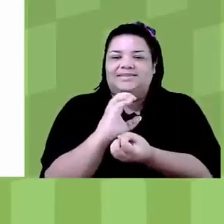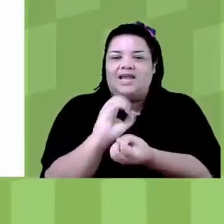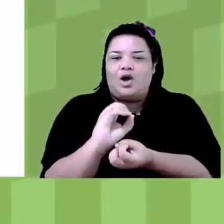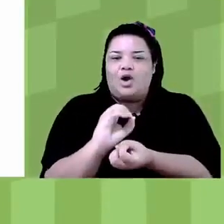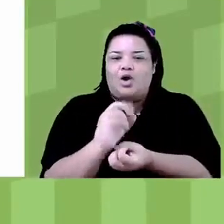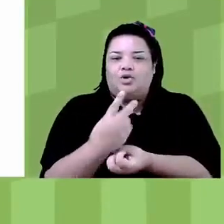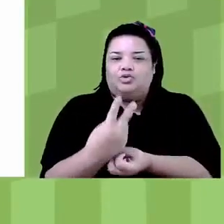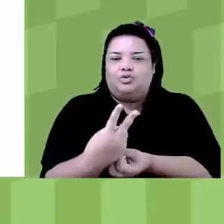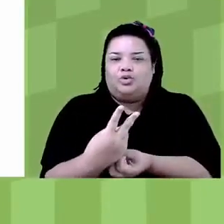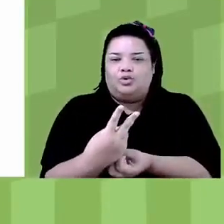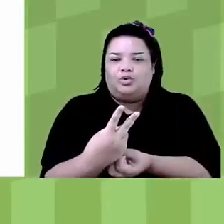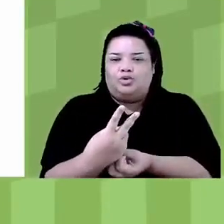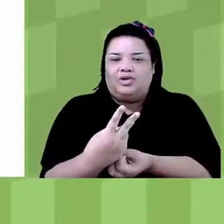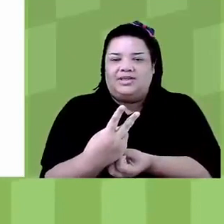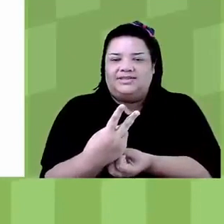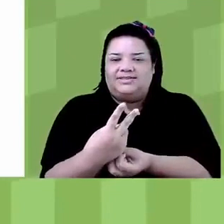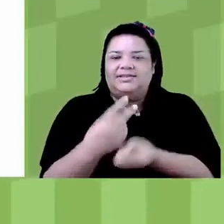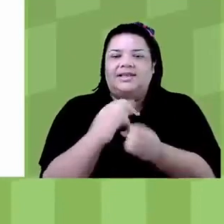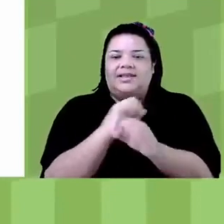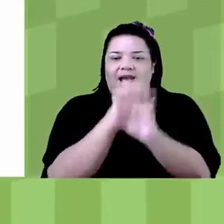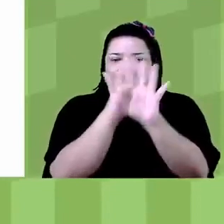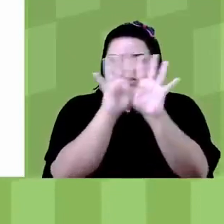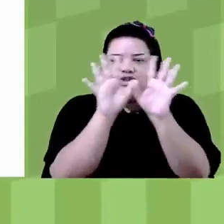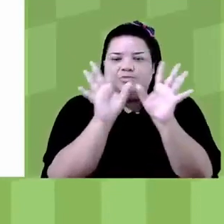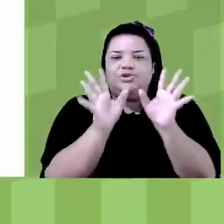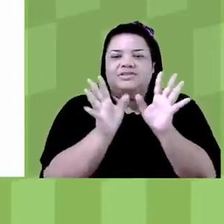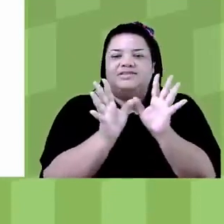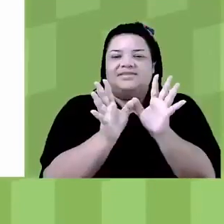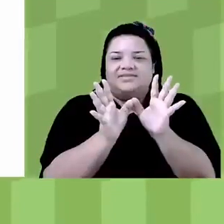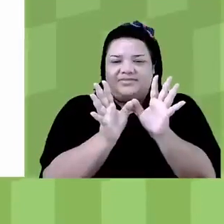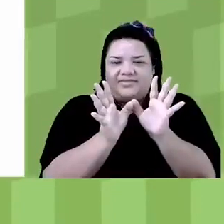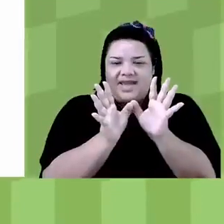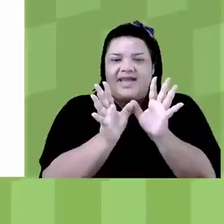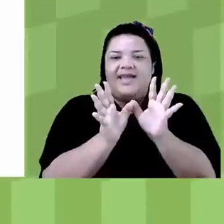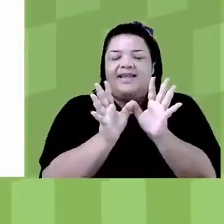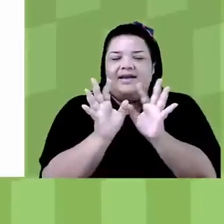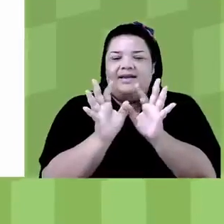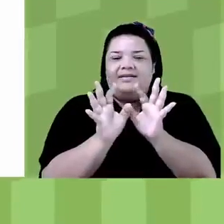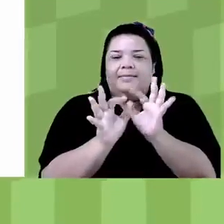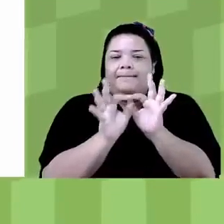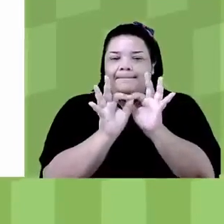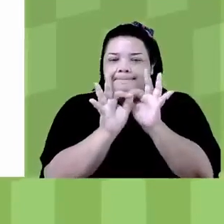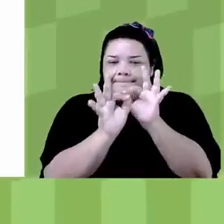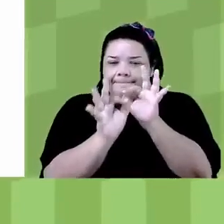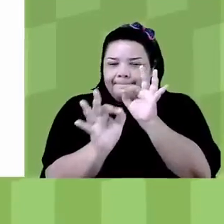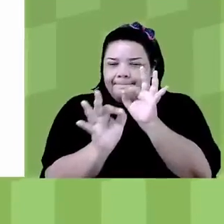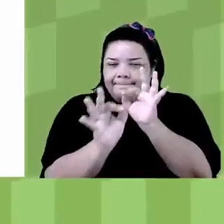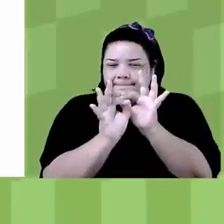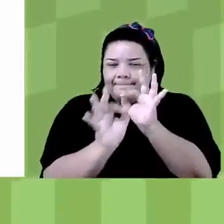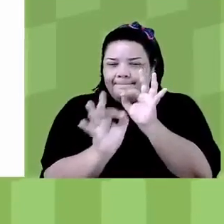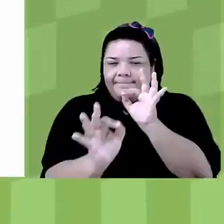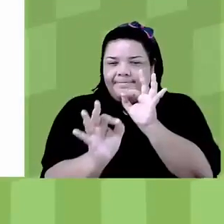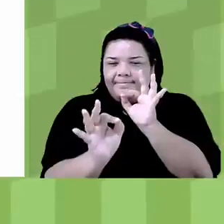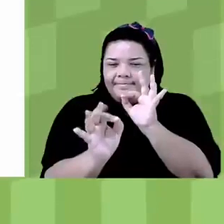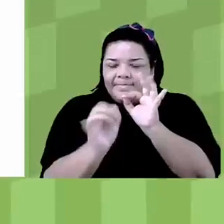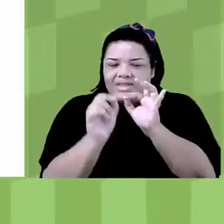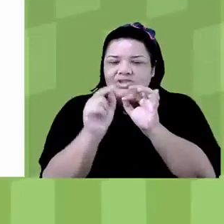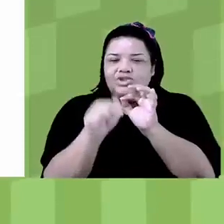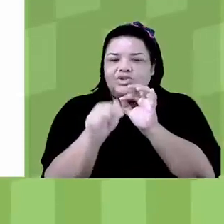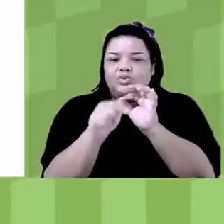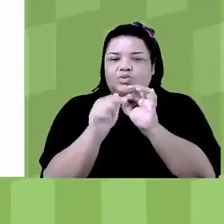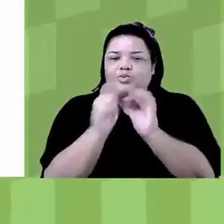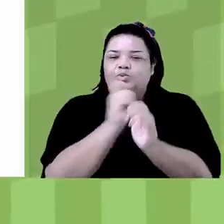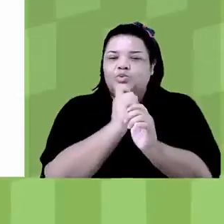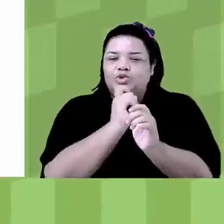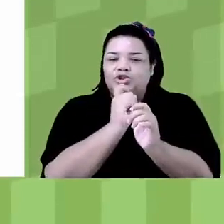CO2 atmosférico medido nos cilindros do gelo, e a gente vê uma curva de concordância entre uma